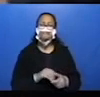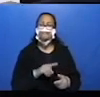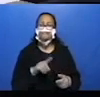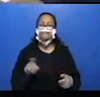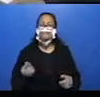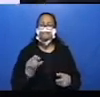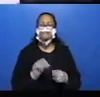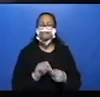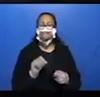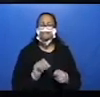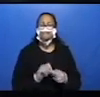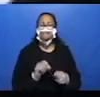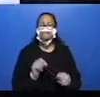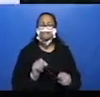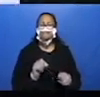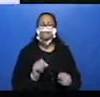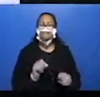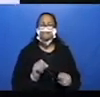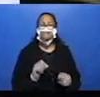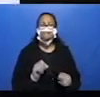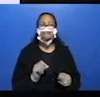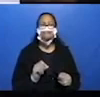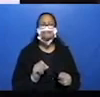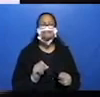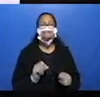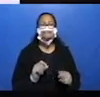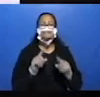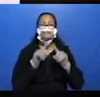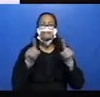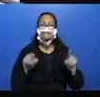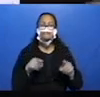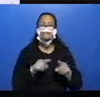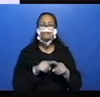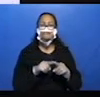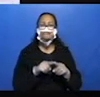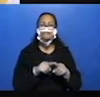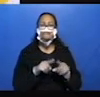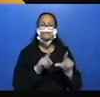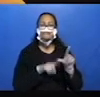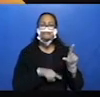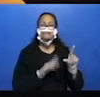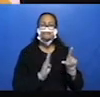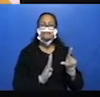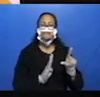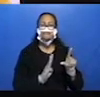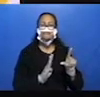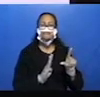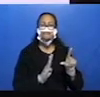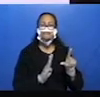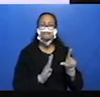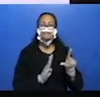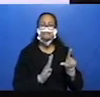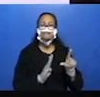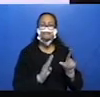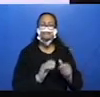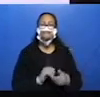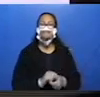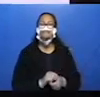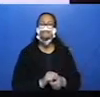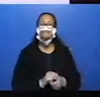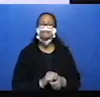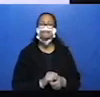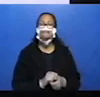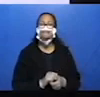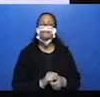fazer o mesmo com o quadro B, tá? Só que agora com o número 8. Vão fazer